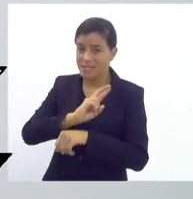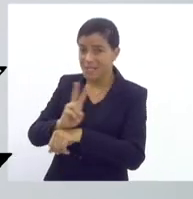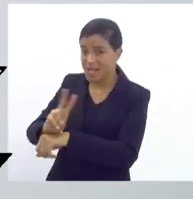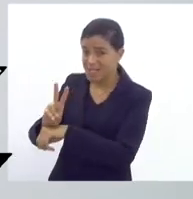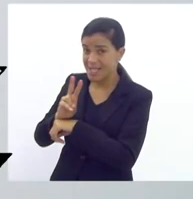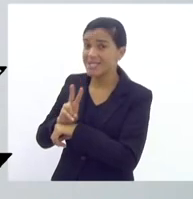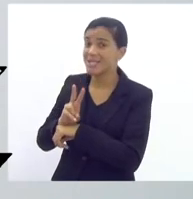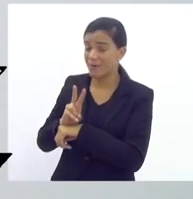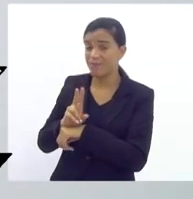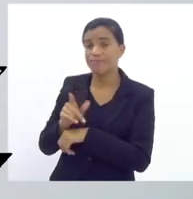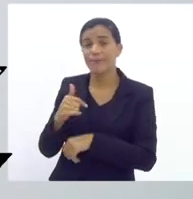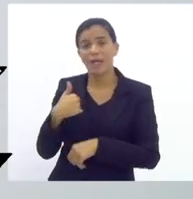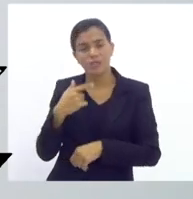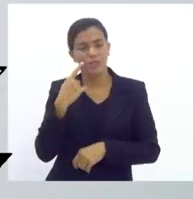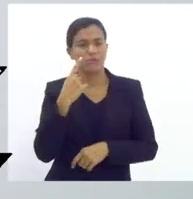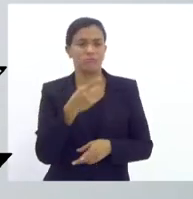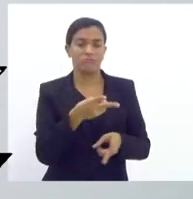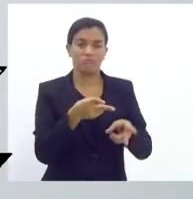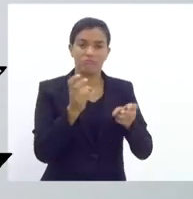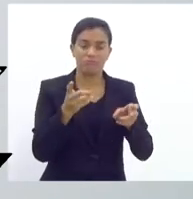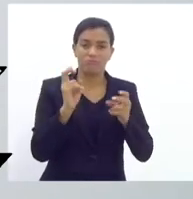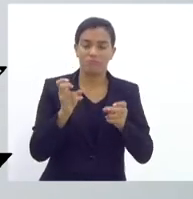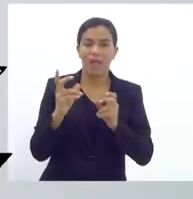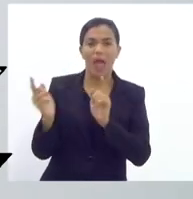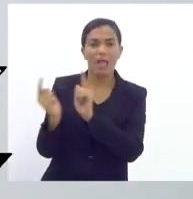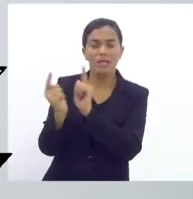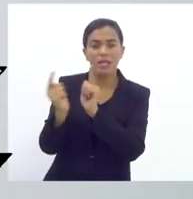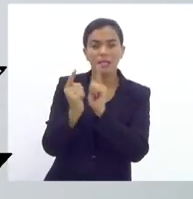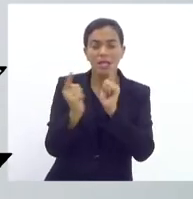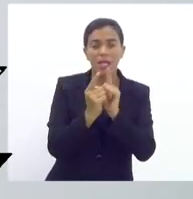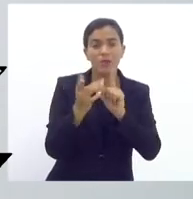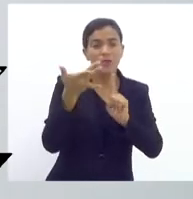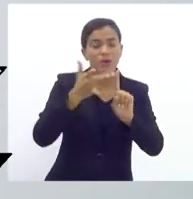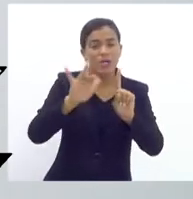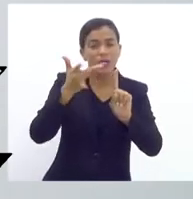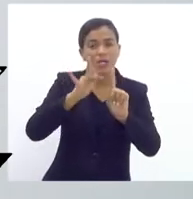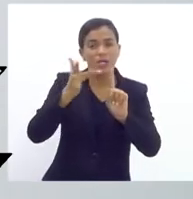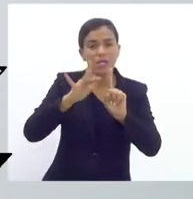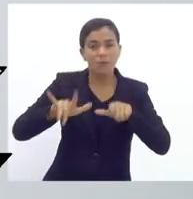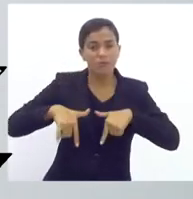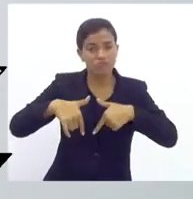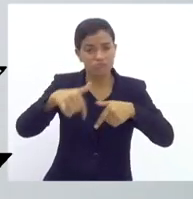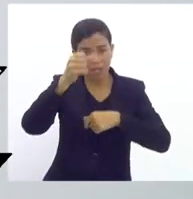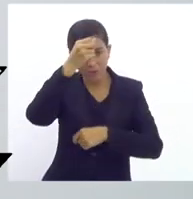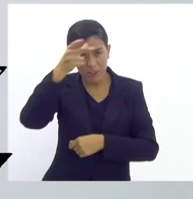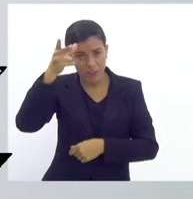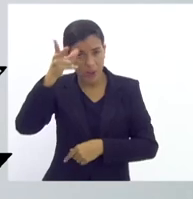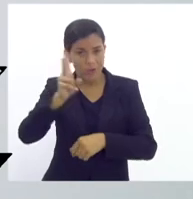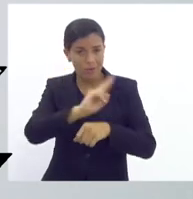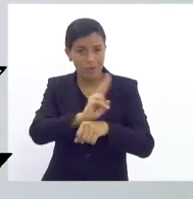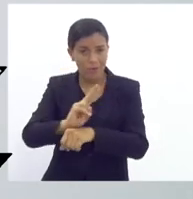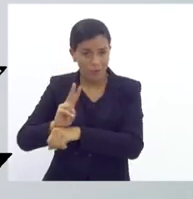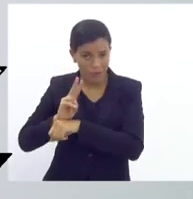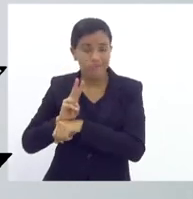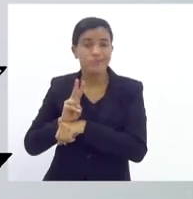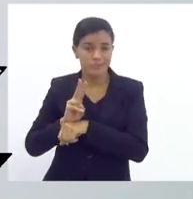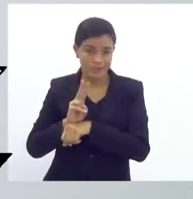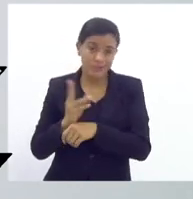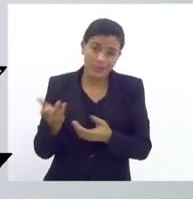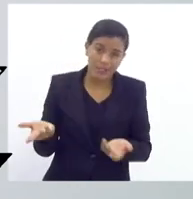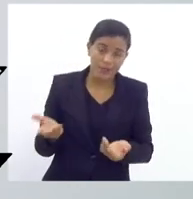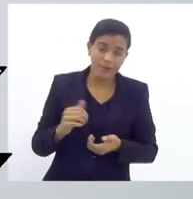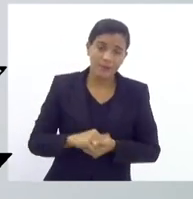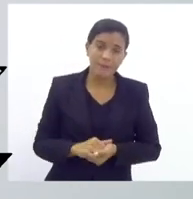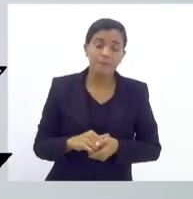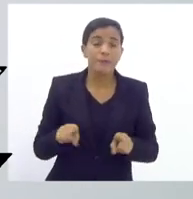ambulantes a gente acaba atendendo ambulantes vítimas da atuação nesse caso do município do